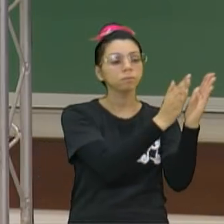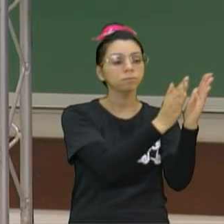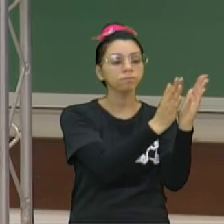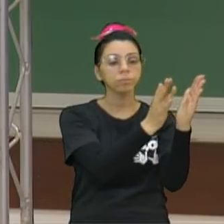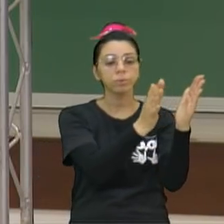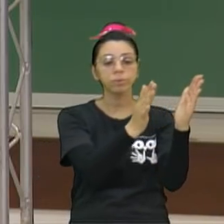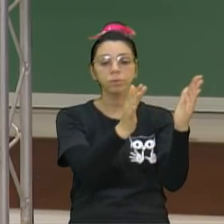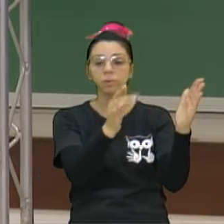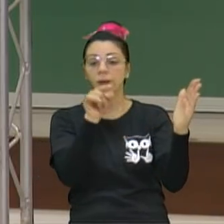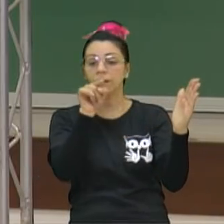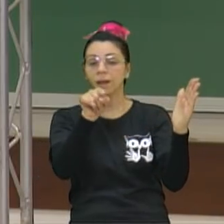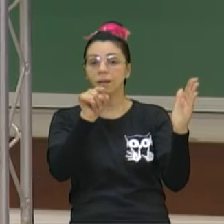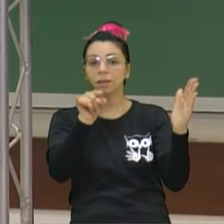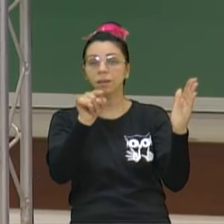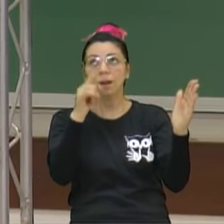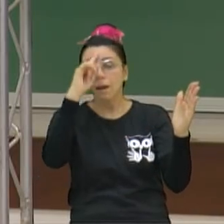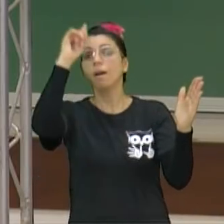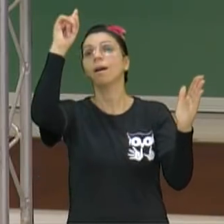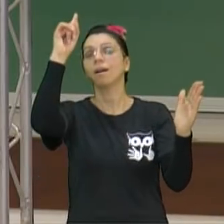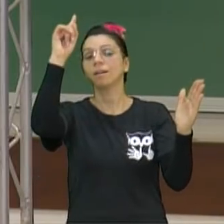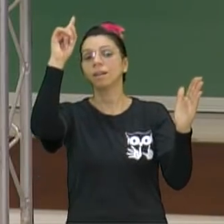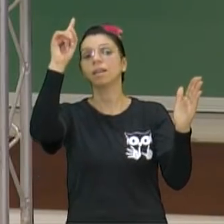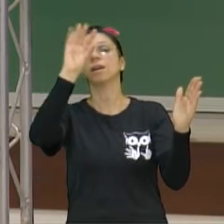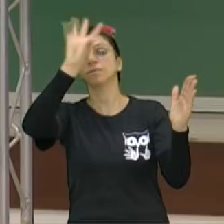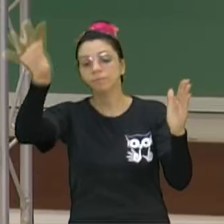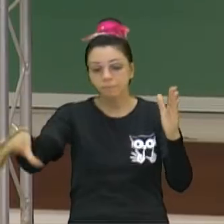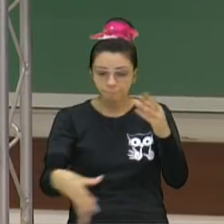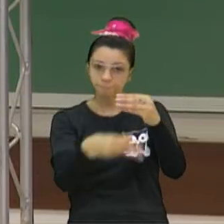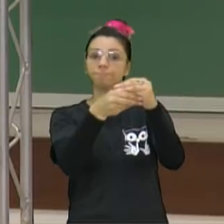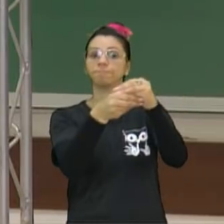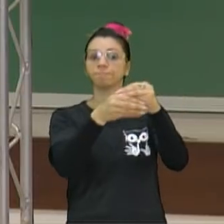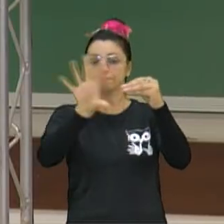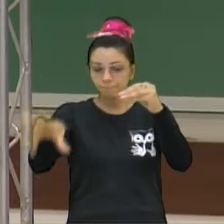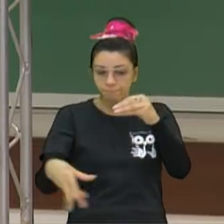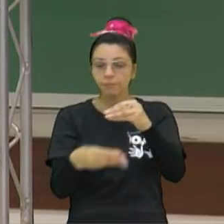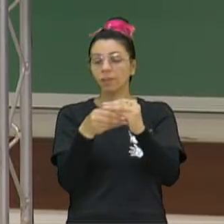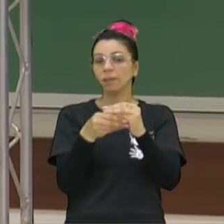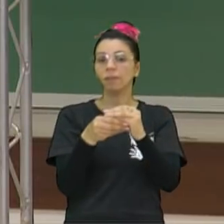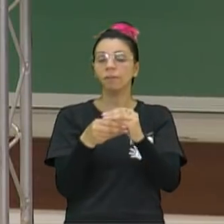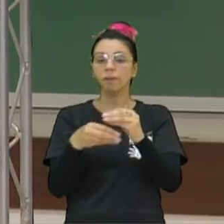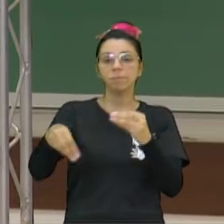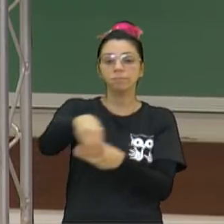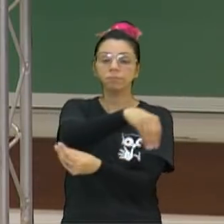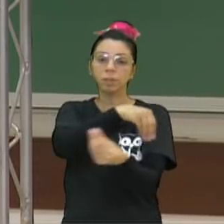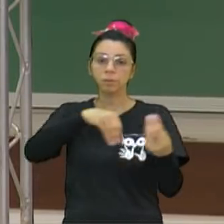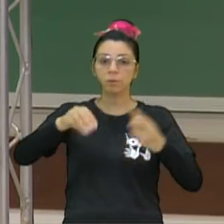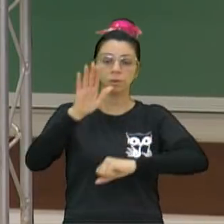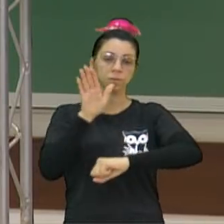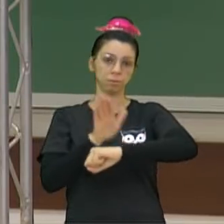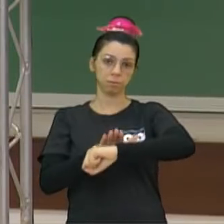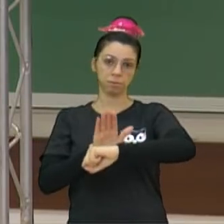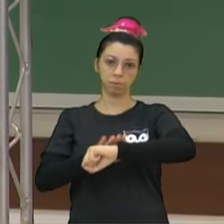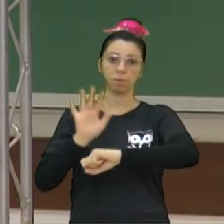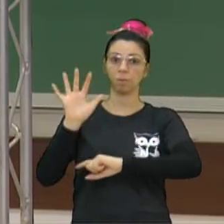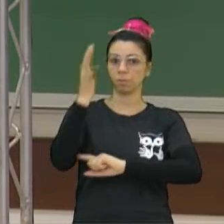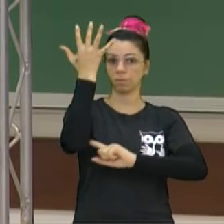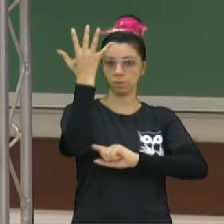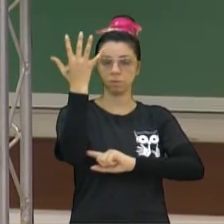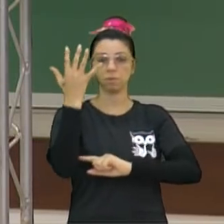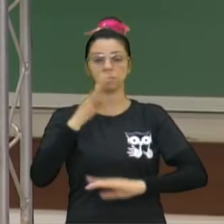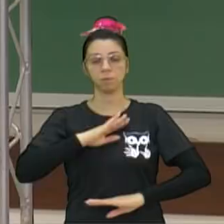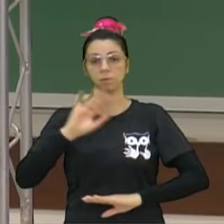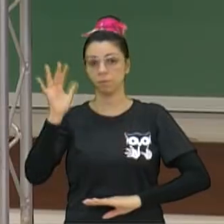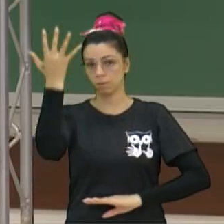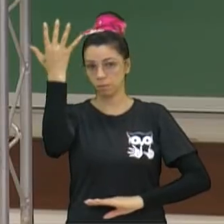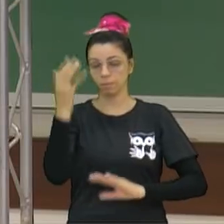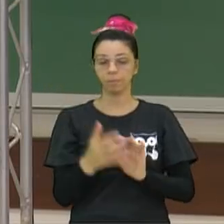ocorridos, né, e vai fazendo ali mesclando o tempo, né, o tempo em que os fatos aconteceram. Então,